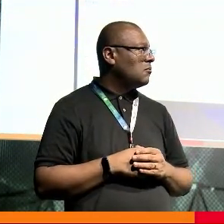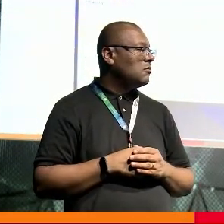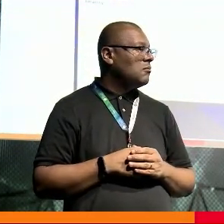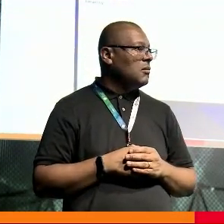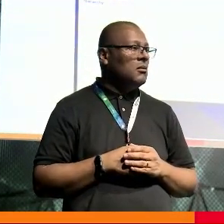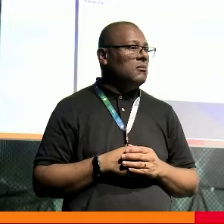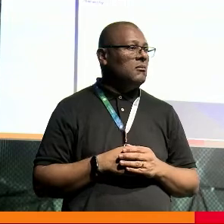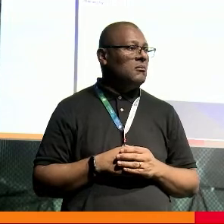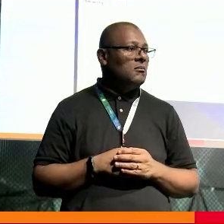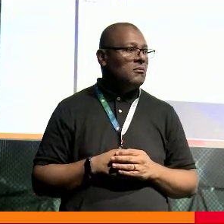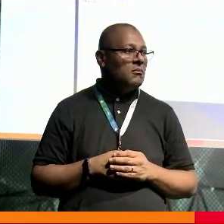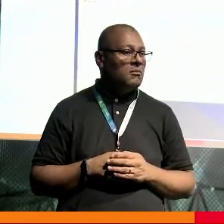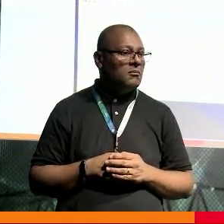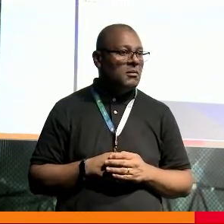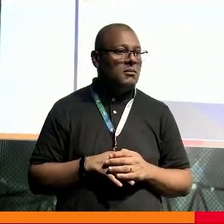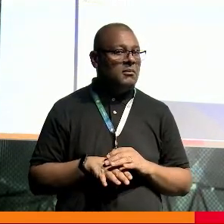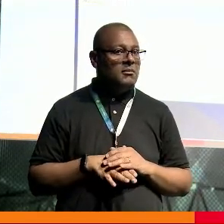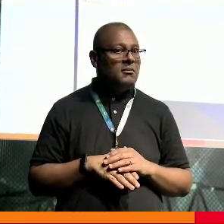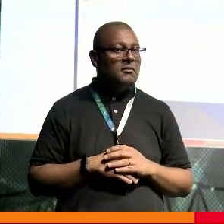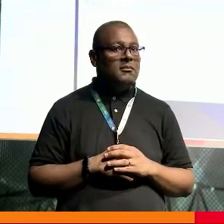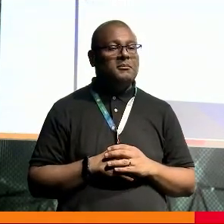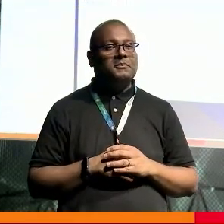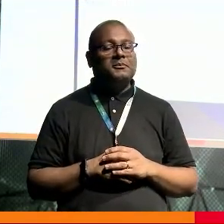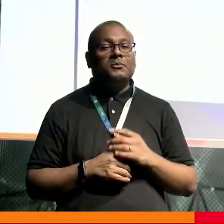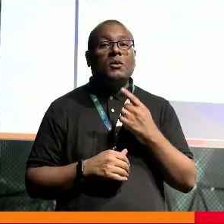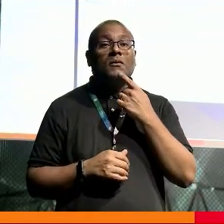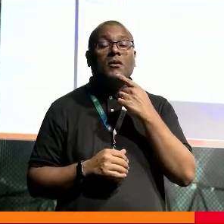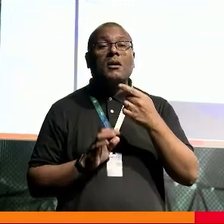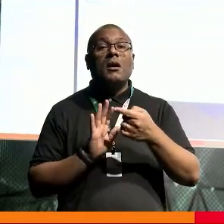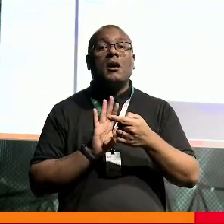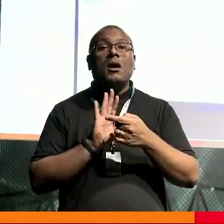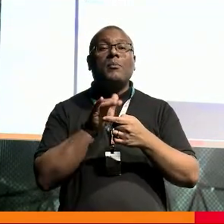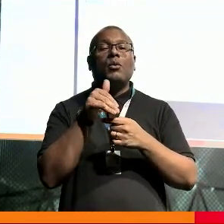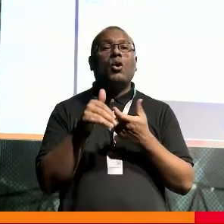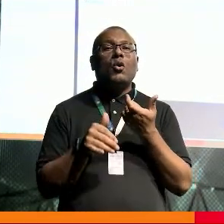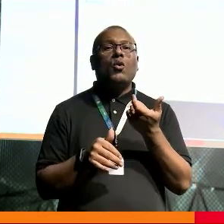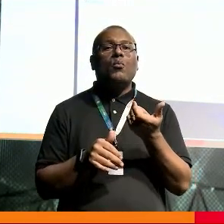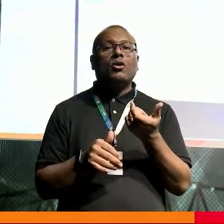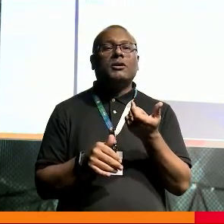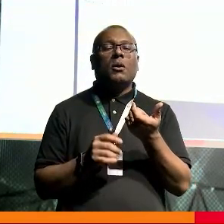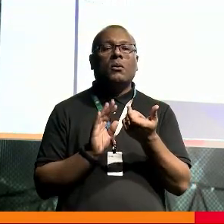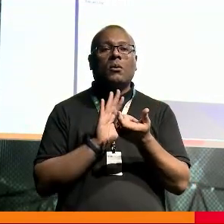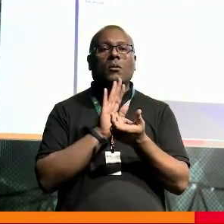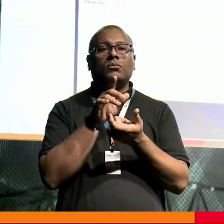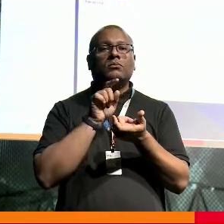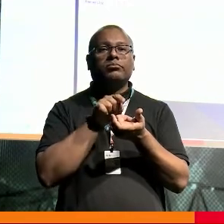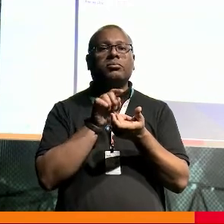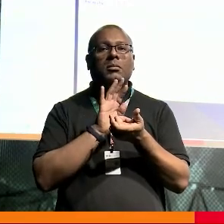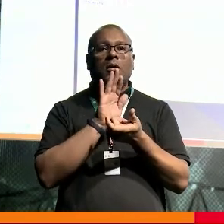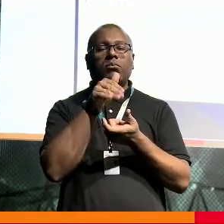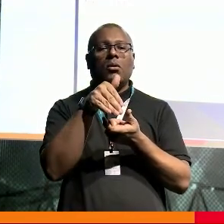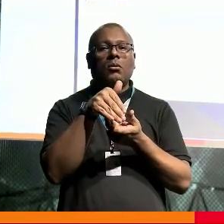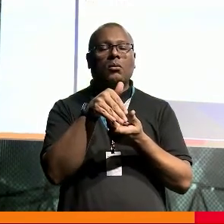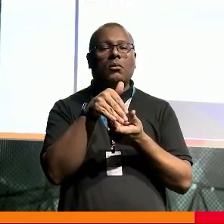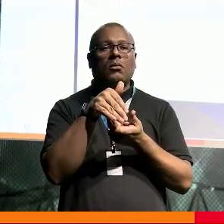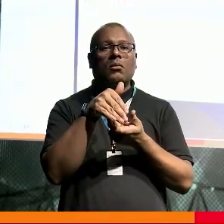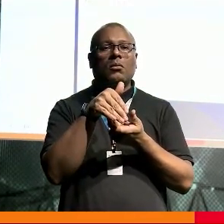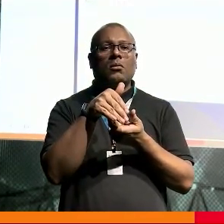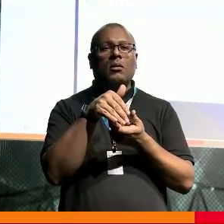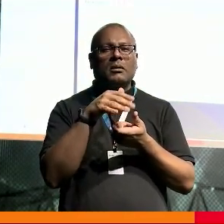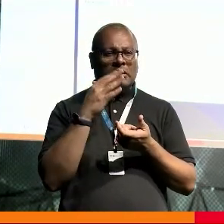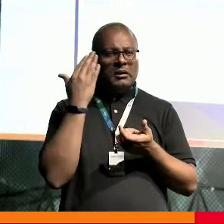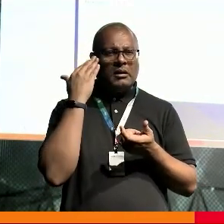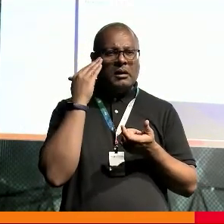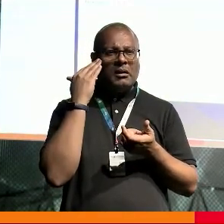Conseguiram entender? Mais ou menos. Então, vocês viram que ele pulou esse botão aqui? Vocês prestaram atenção? Não sei se deu para prestar